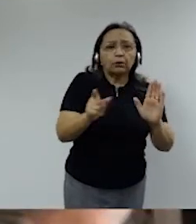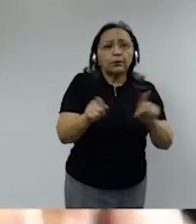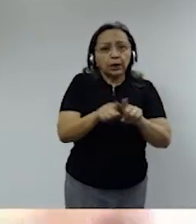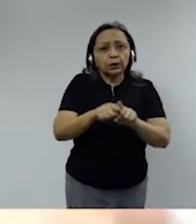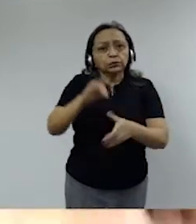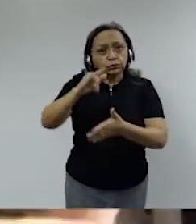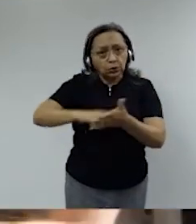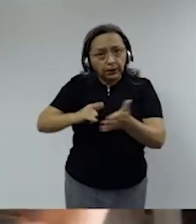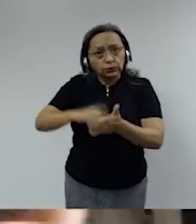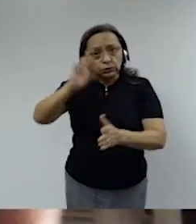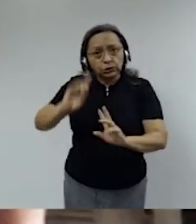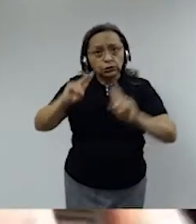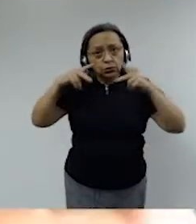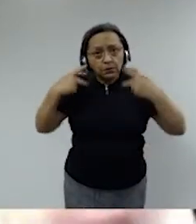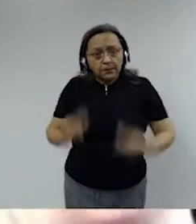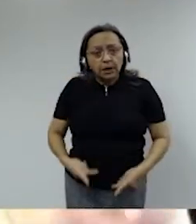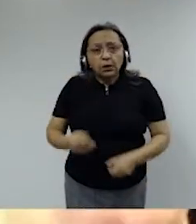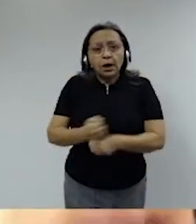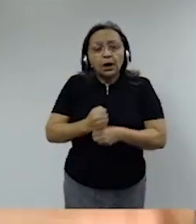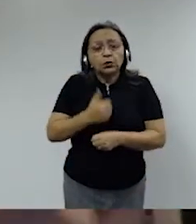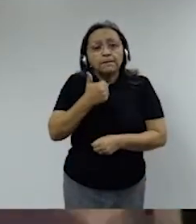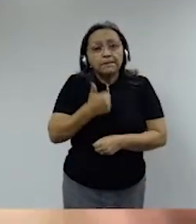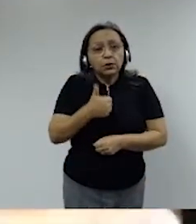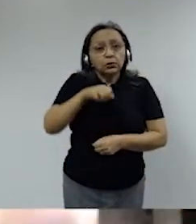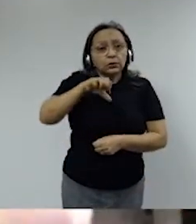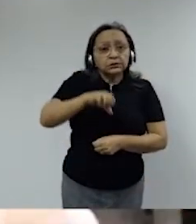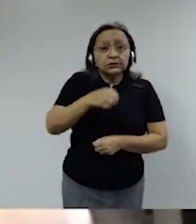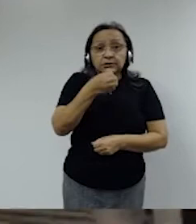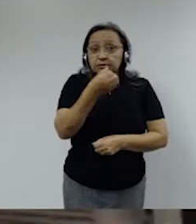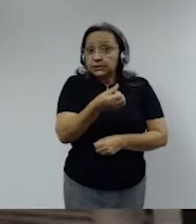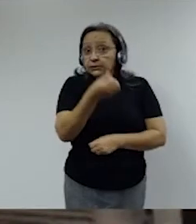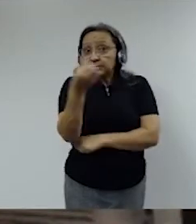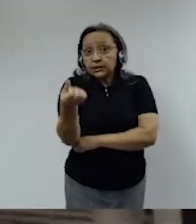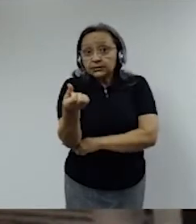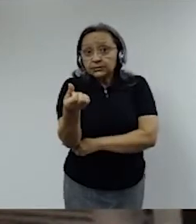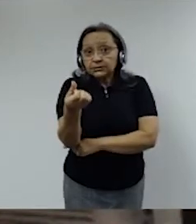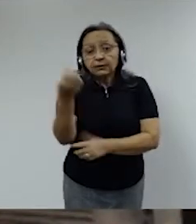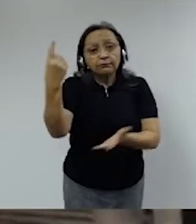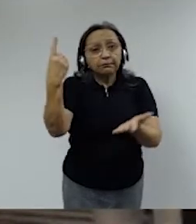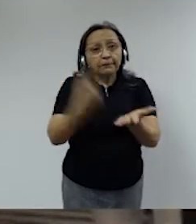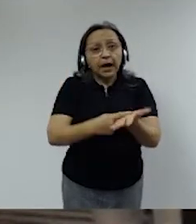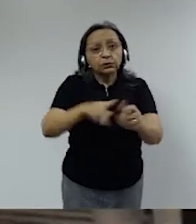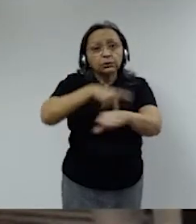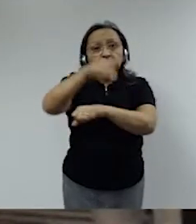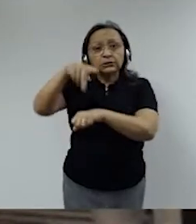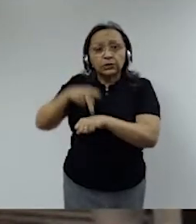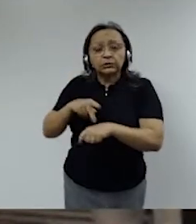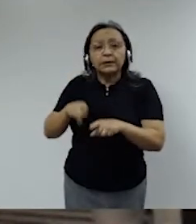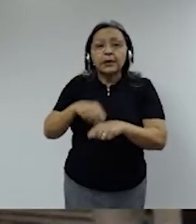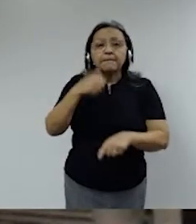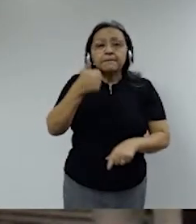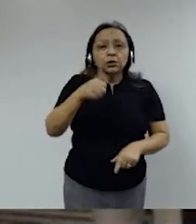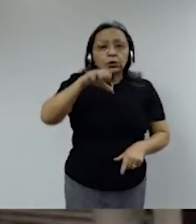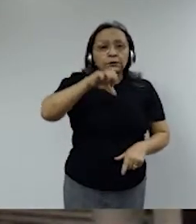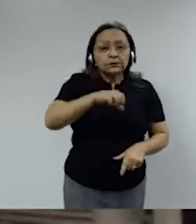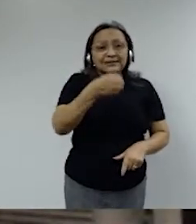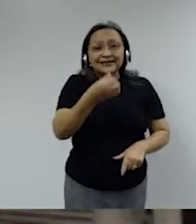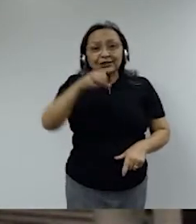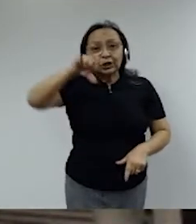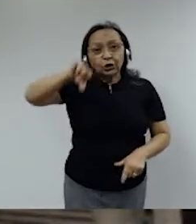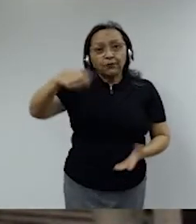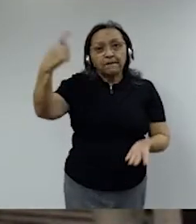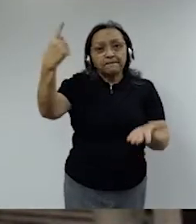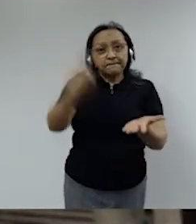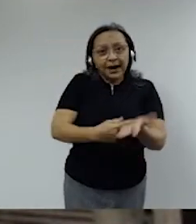direitos humanos que falam sobre isso são de 1966, o Pacto Internacional, e de 1969, o Pacto de